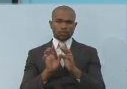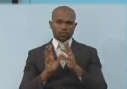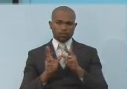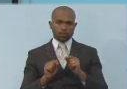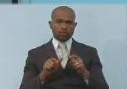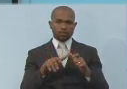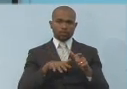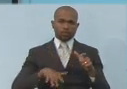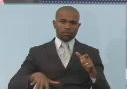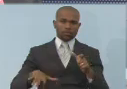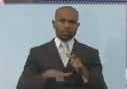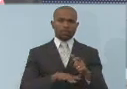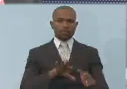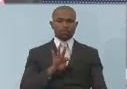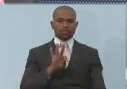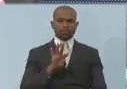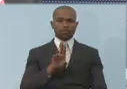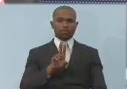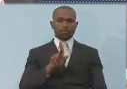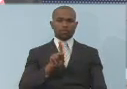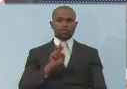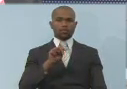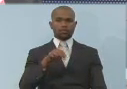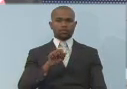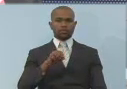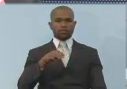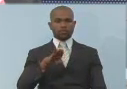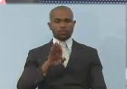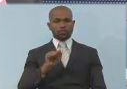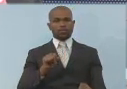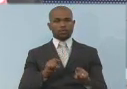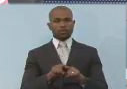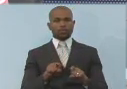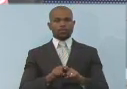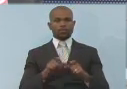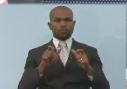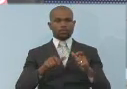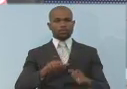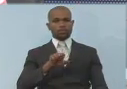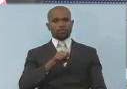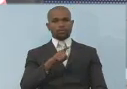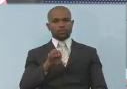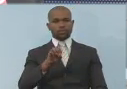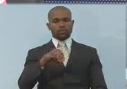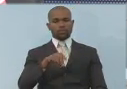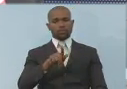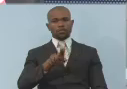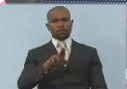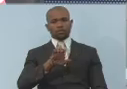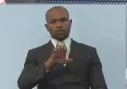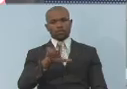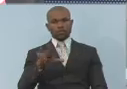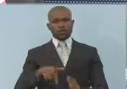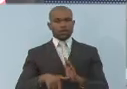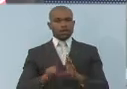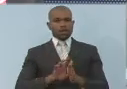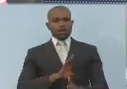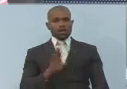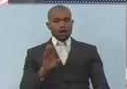do Tupinambá, toda a região ali também do Parque São Miguel, que antes tinham que se dirigir ao